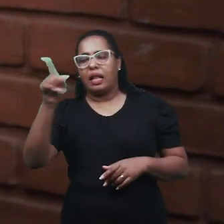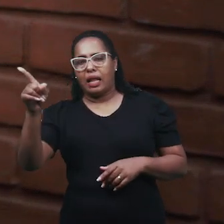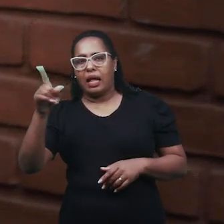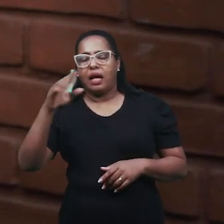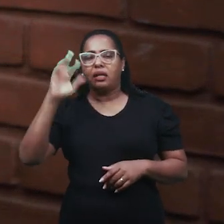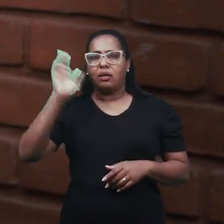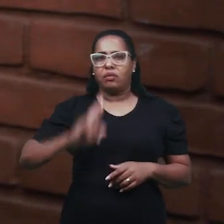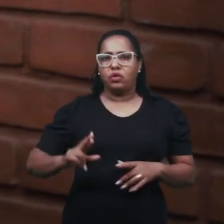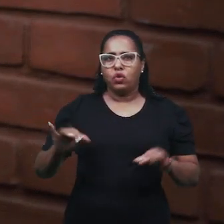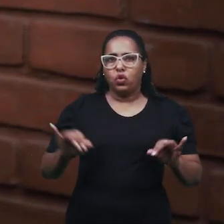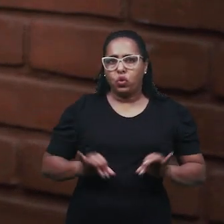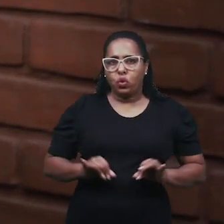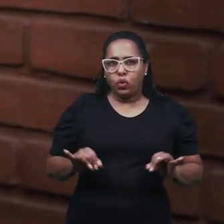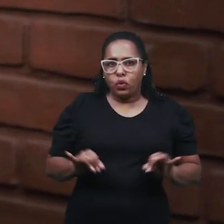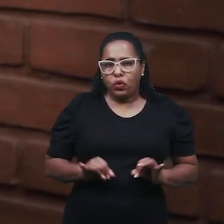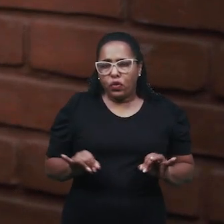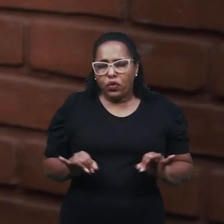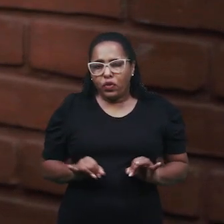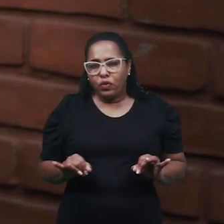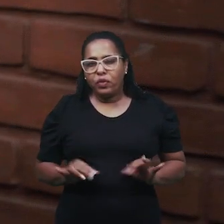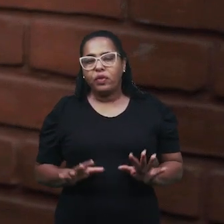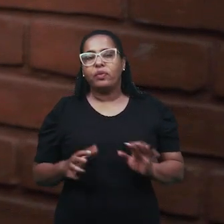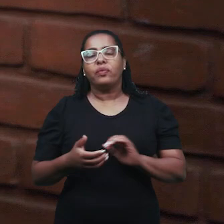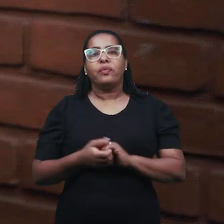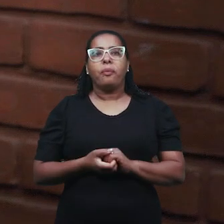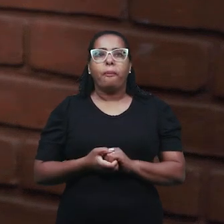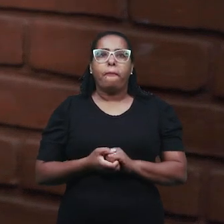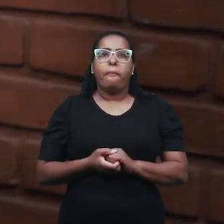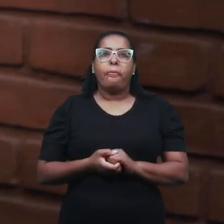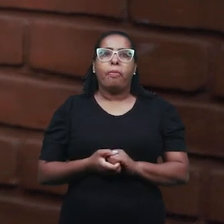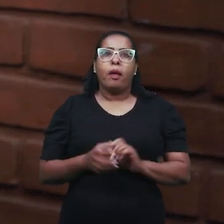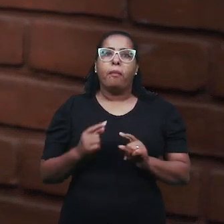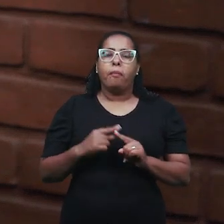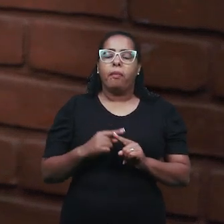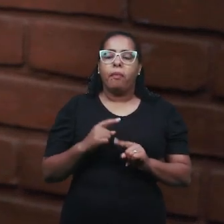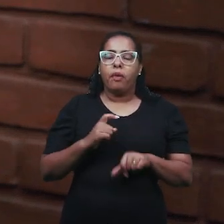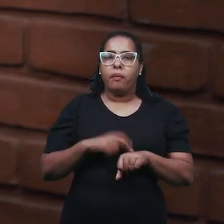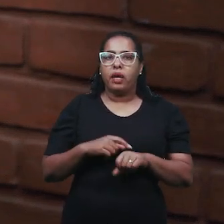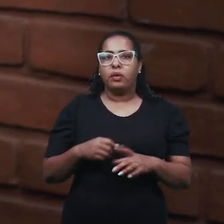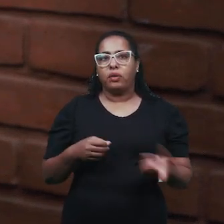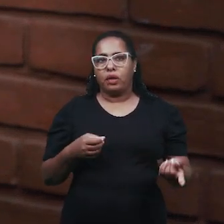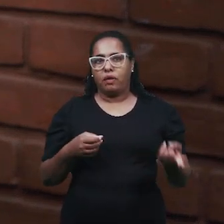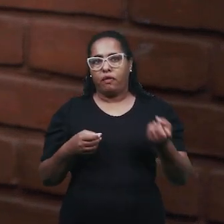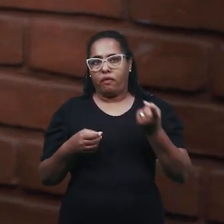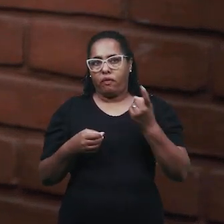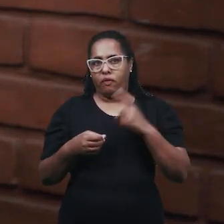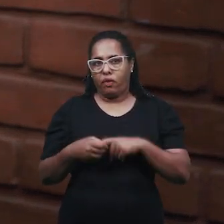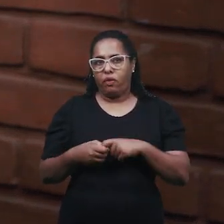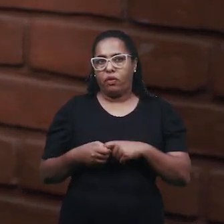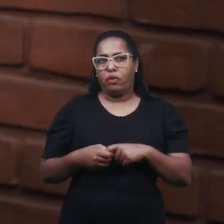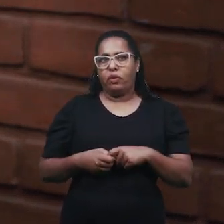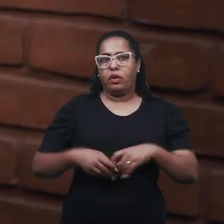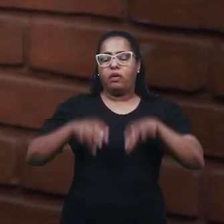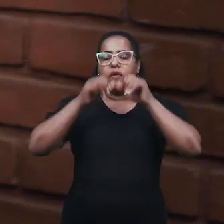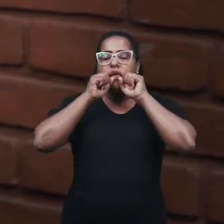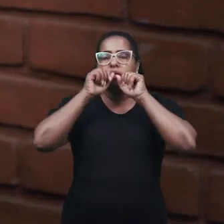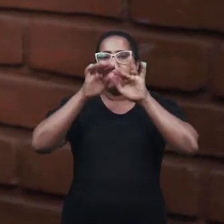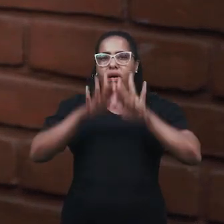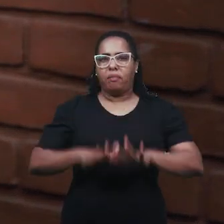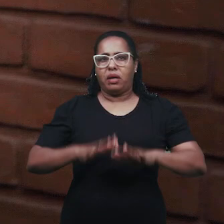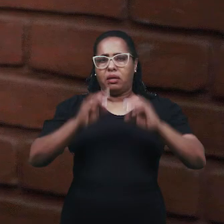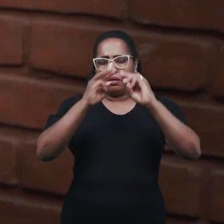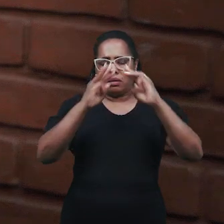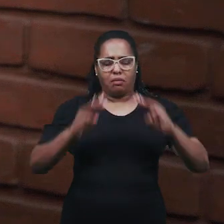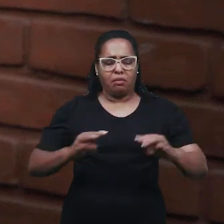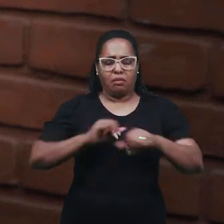momento, choramos muito. E quando nós voltamos, recebemos uma grande bênção nos seminários,